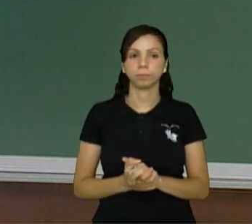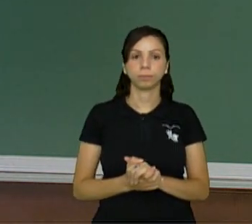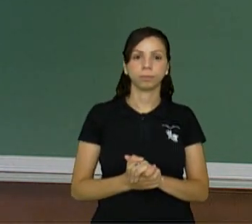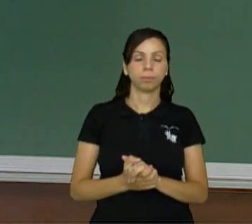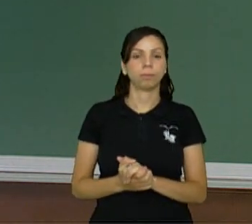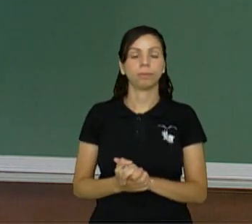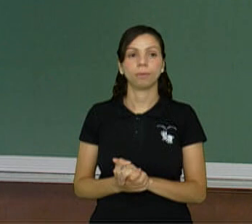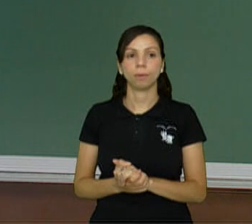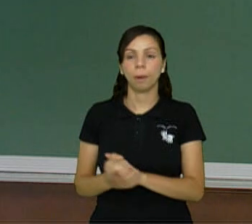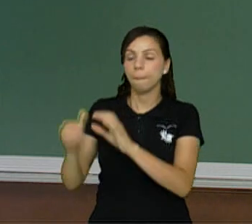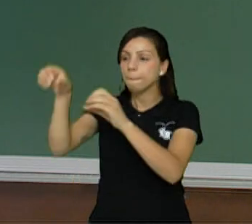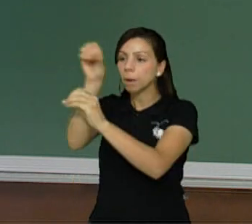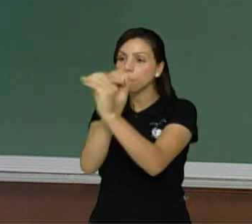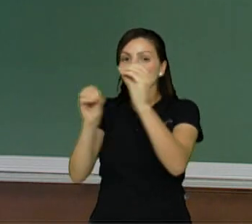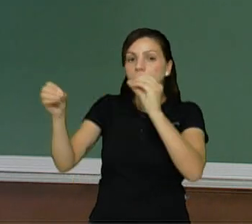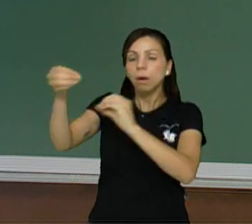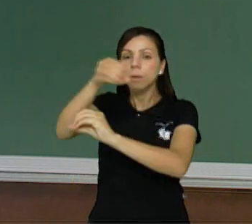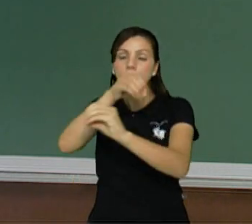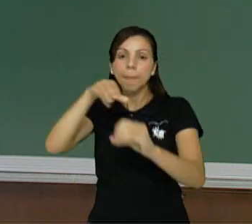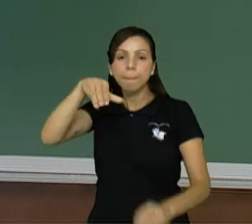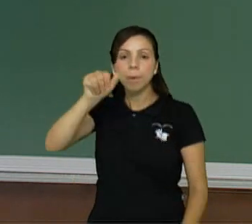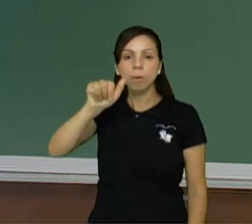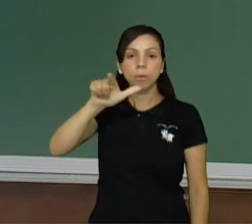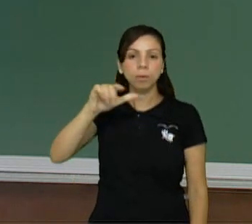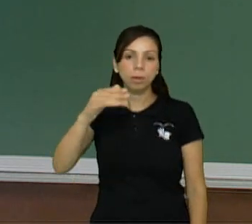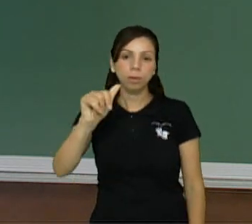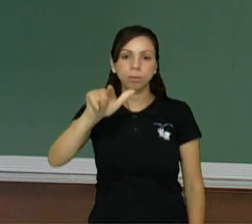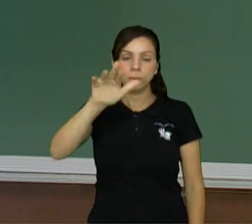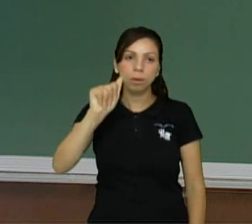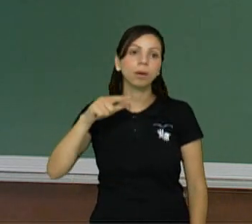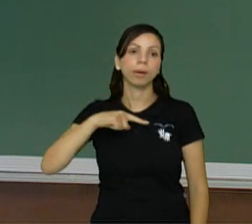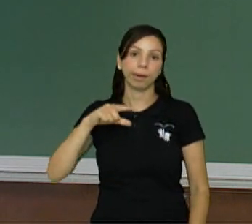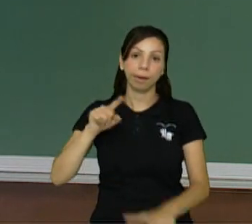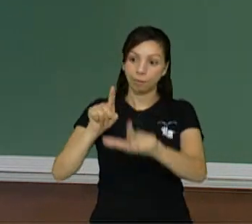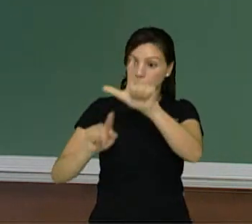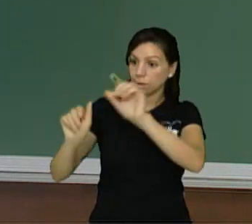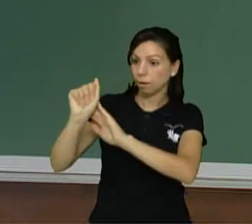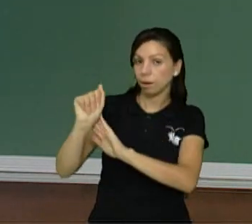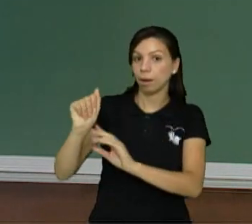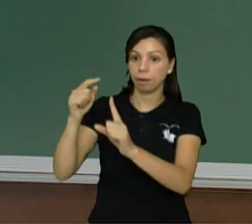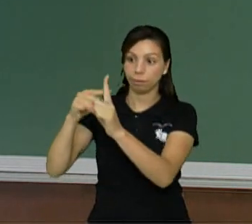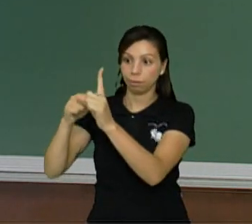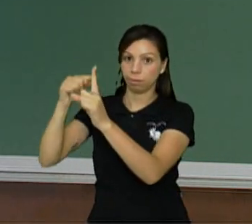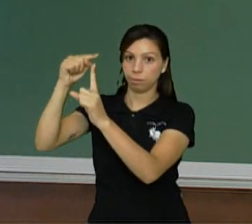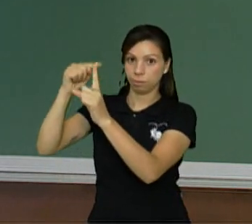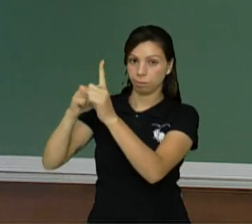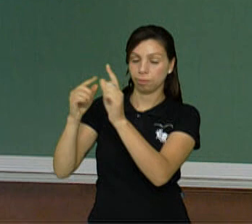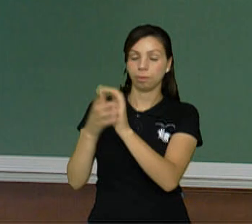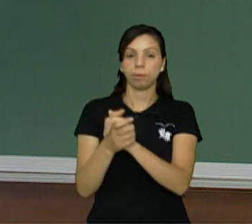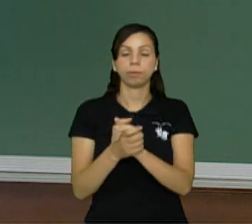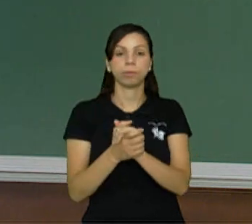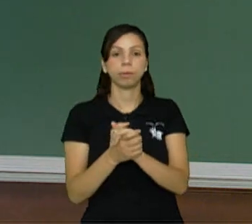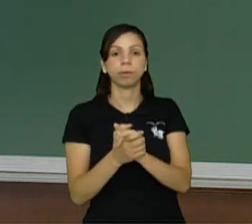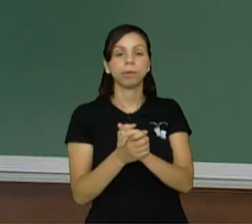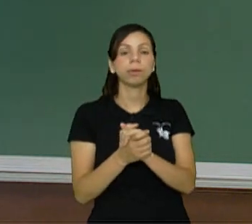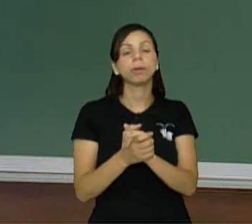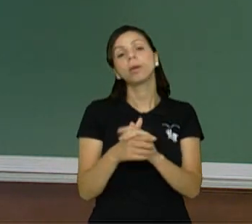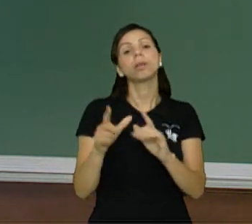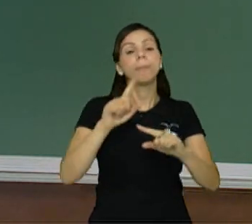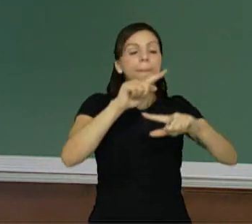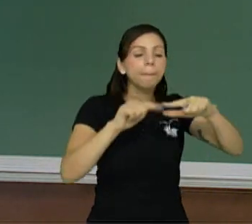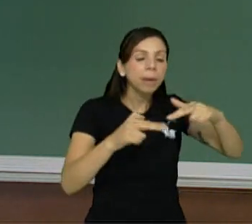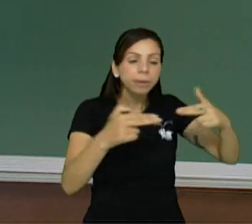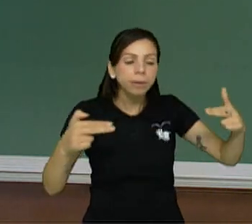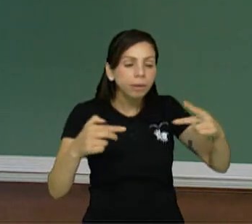Lembre-se, medida da agitação molecular é a temperatura. A letra A. B, corpos com temperaturas iguais.